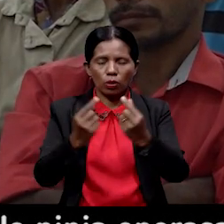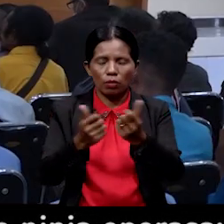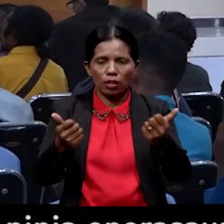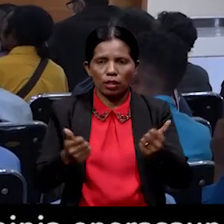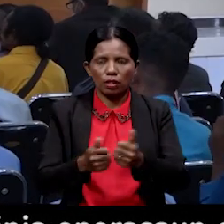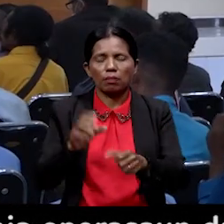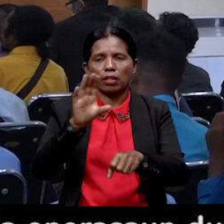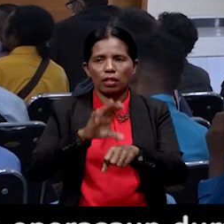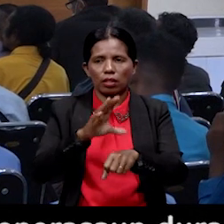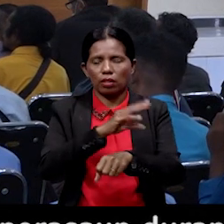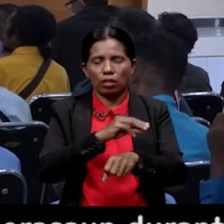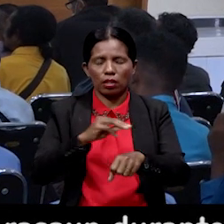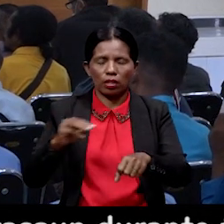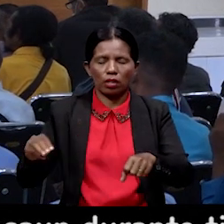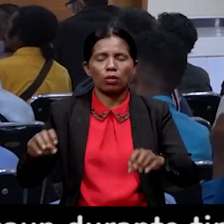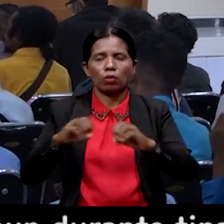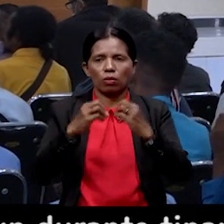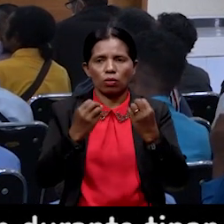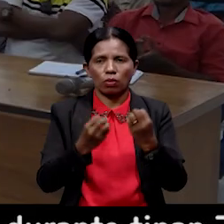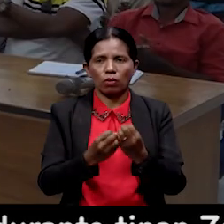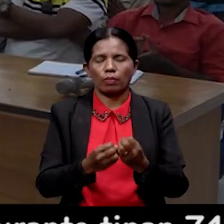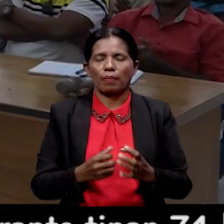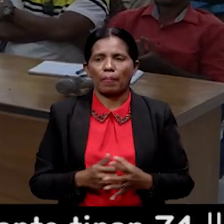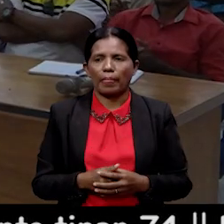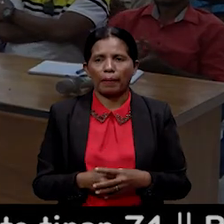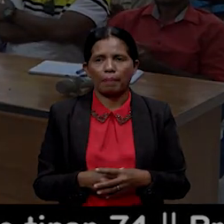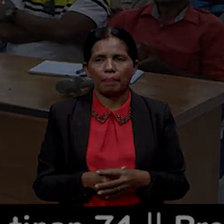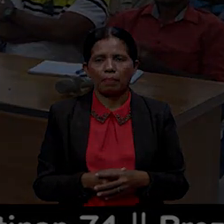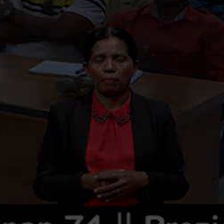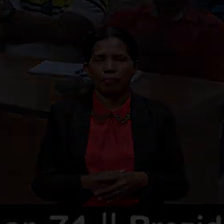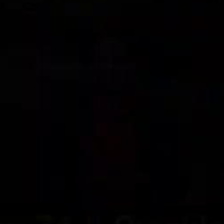Religioso, no Movimento Cívico. Laura da Cruz, Aniceto Leite, GMN.